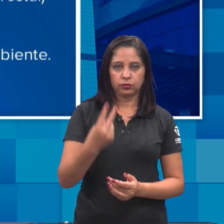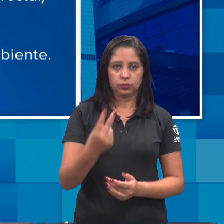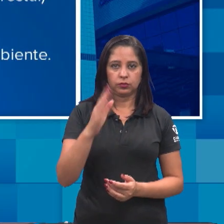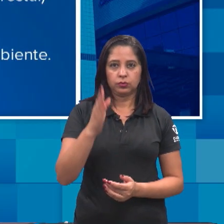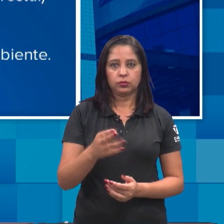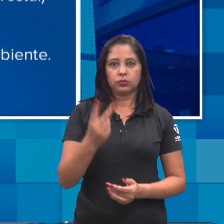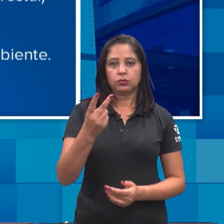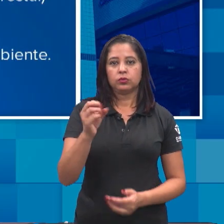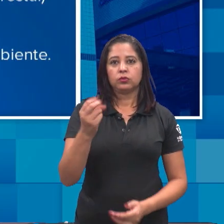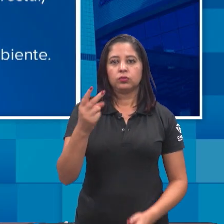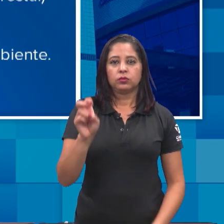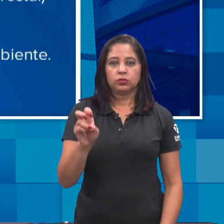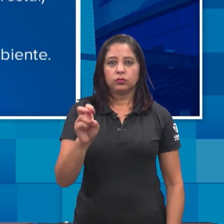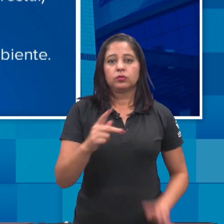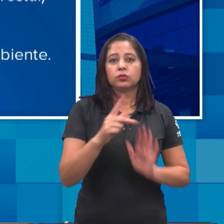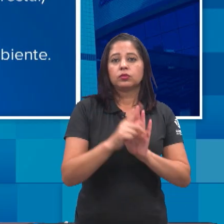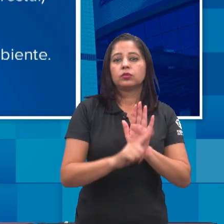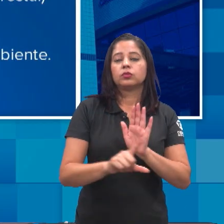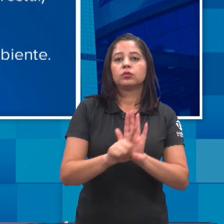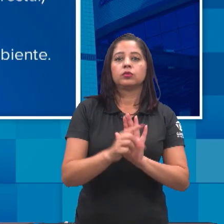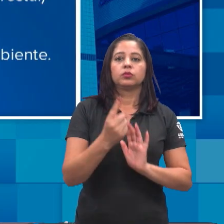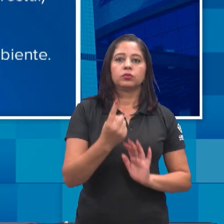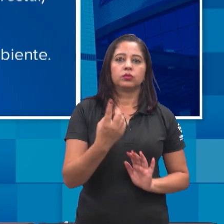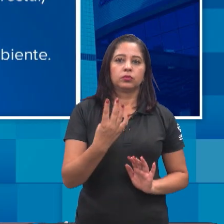5172/2025, projeto de lei número